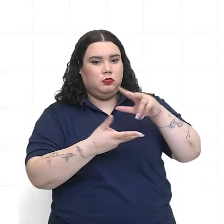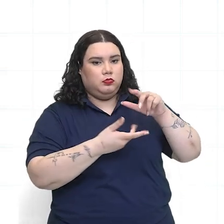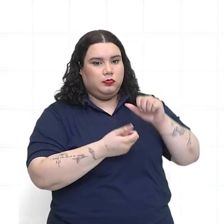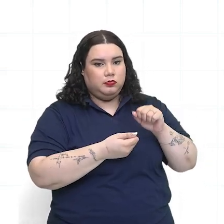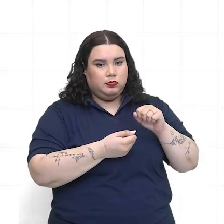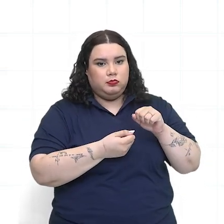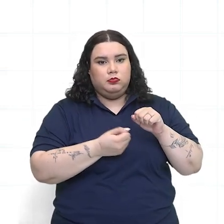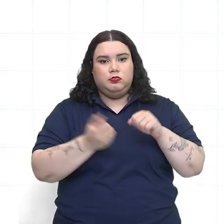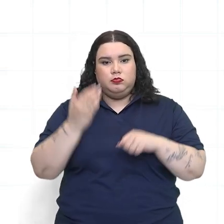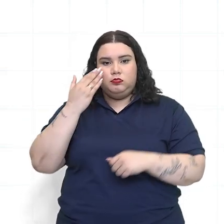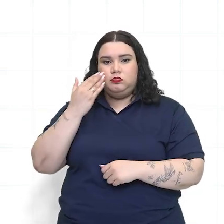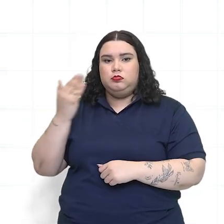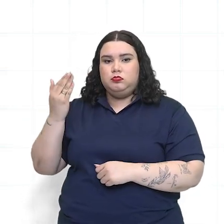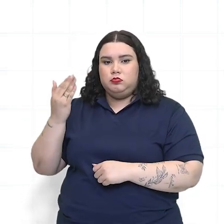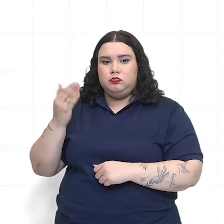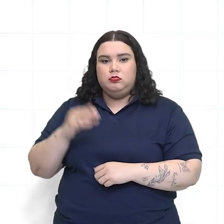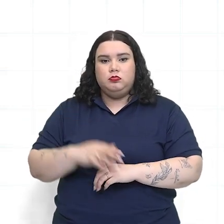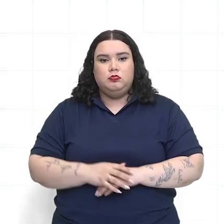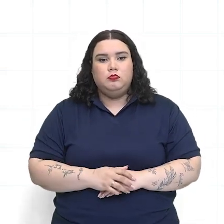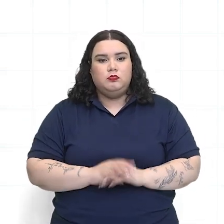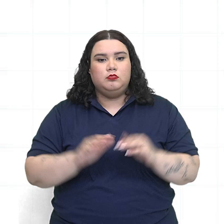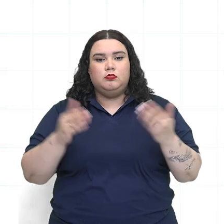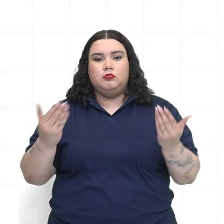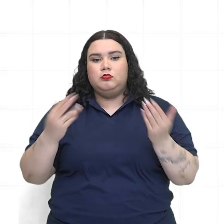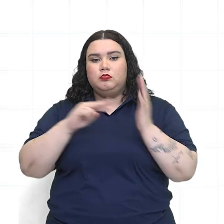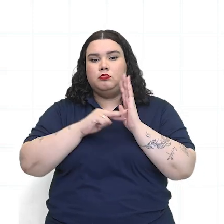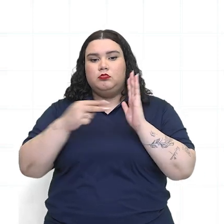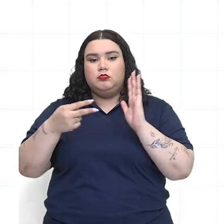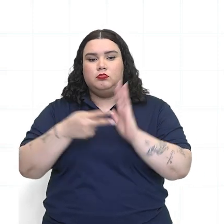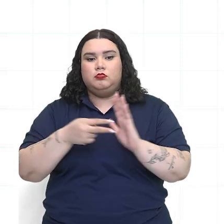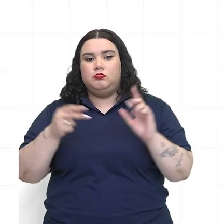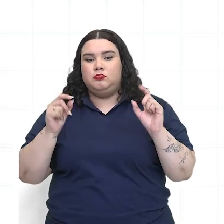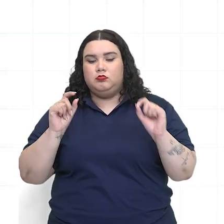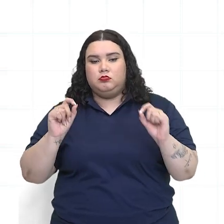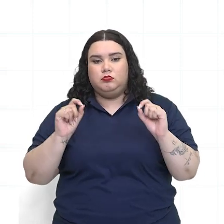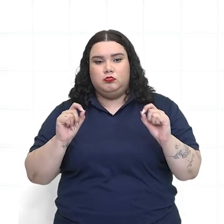sendo um super-homem. Então, o que a gente pode